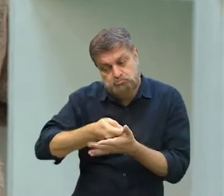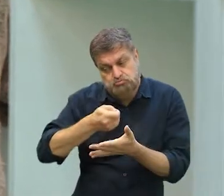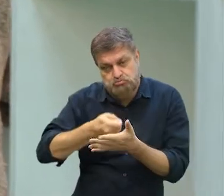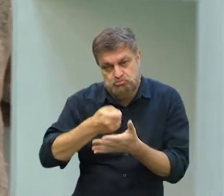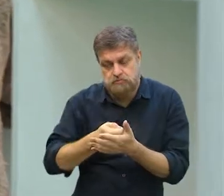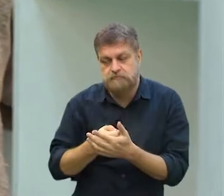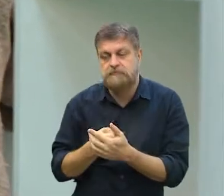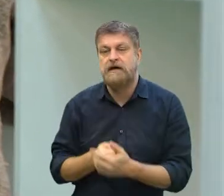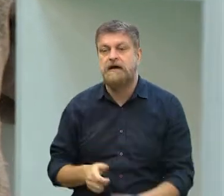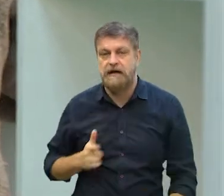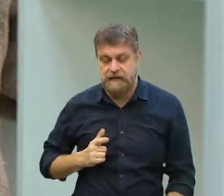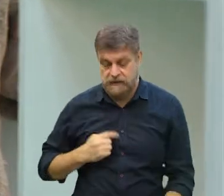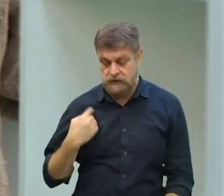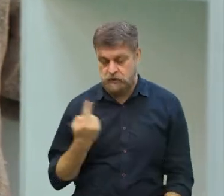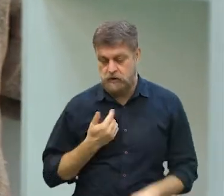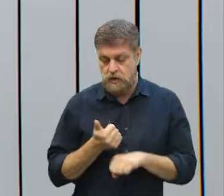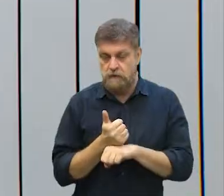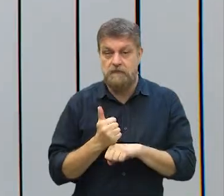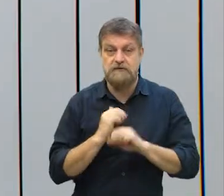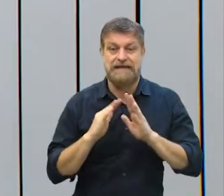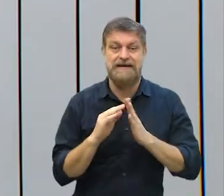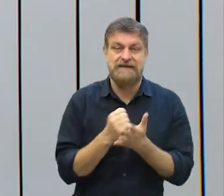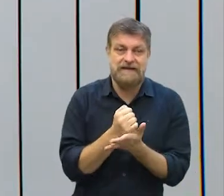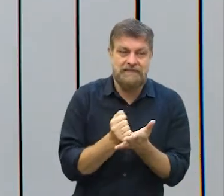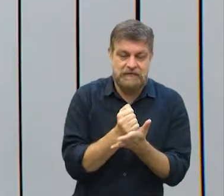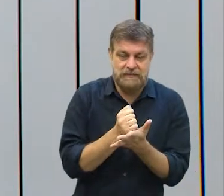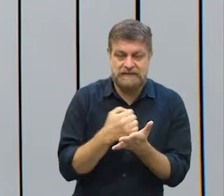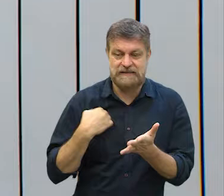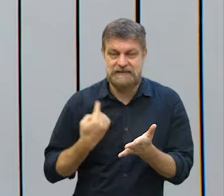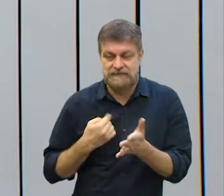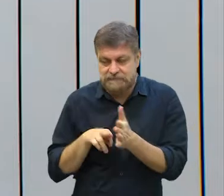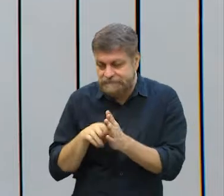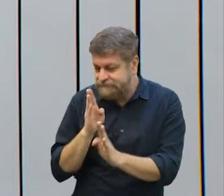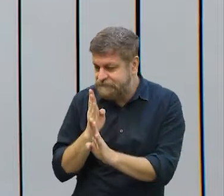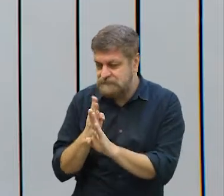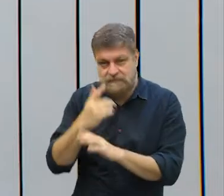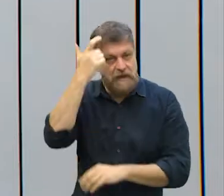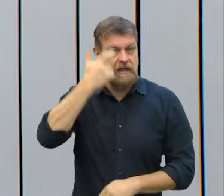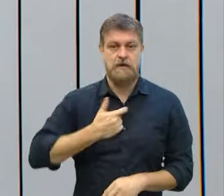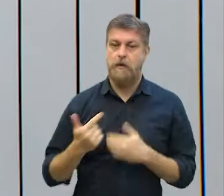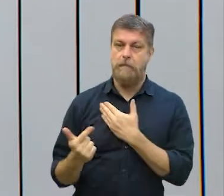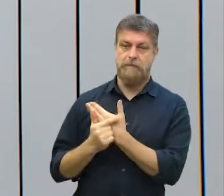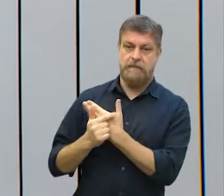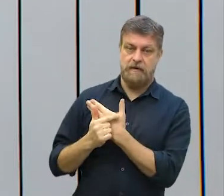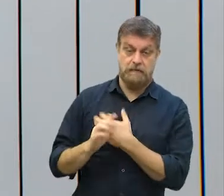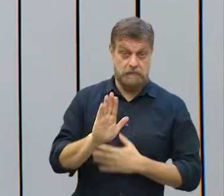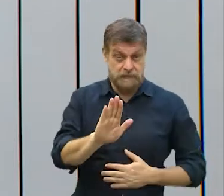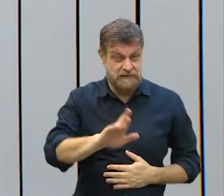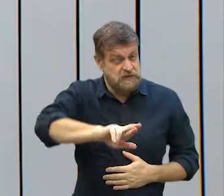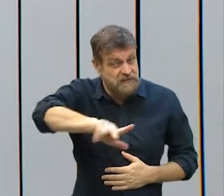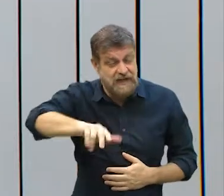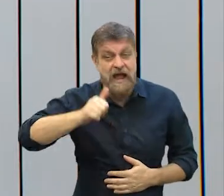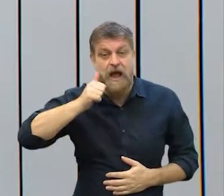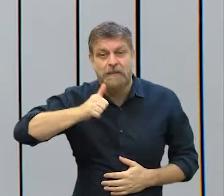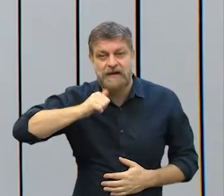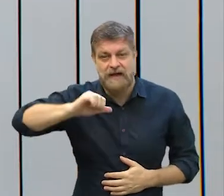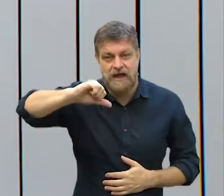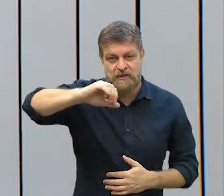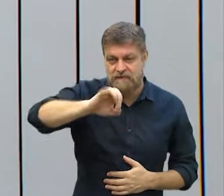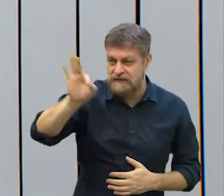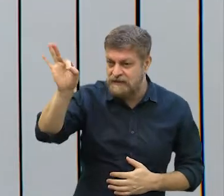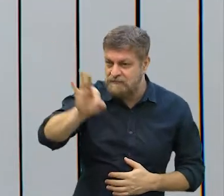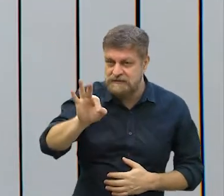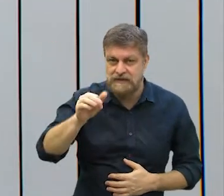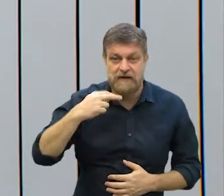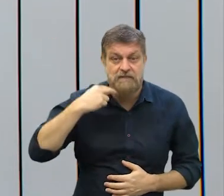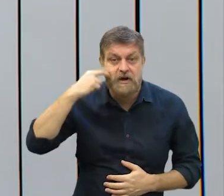precisa mandar. Então, eles vão atrás da gente que é farmacêutico para poder diagnosticar alguma coisa. As mulheres,